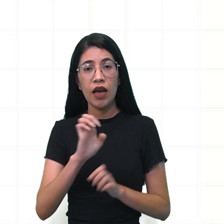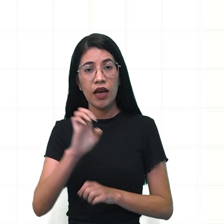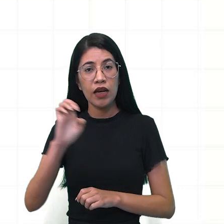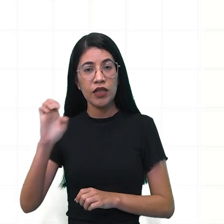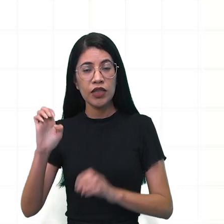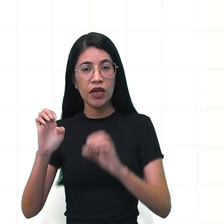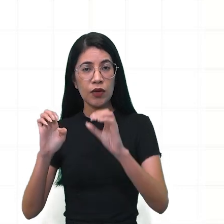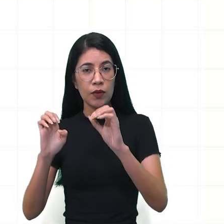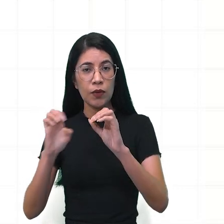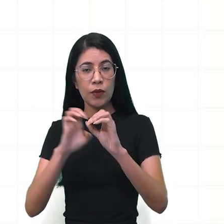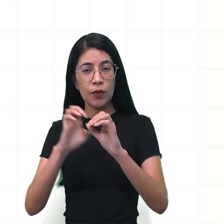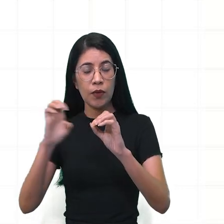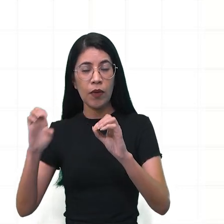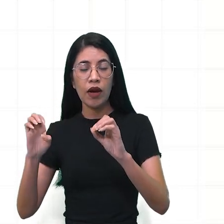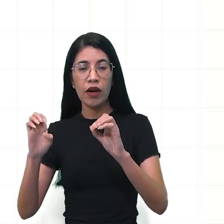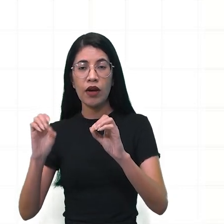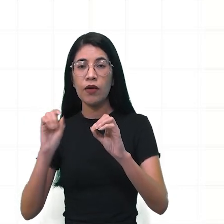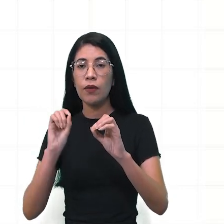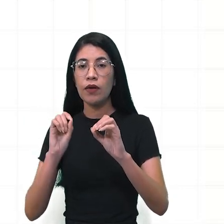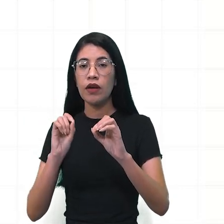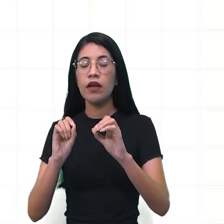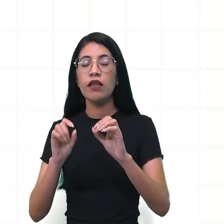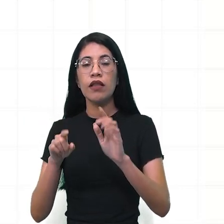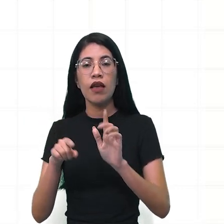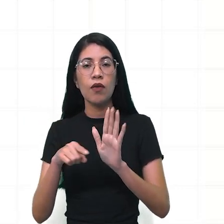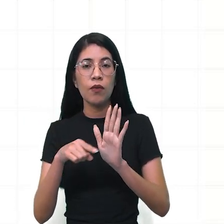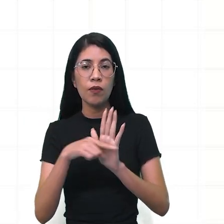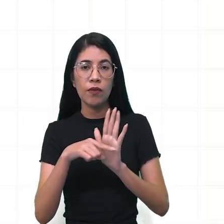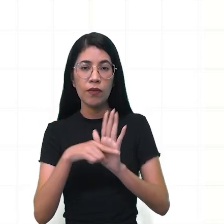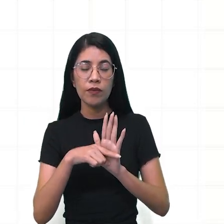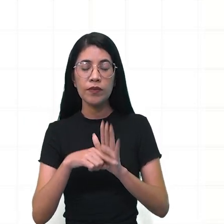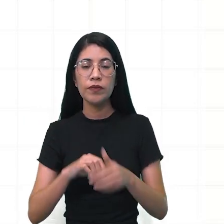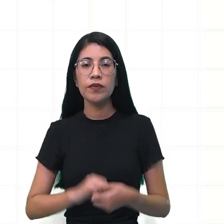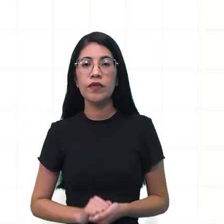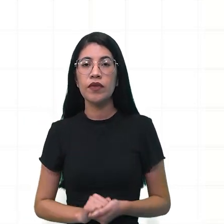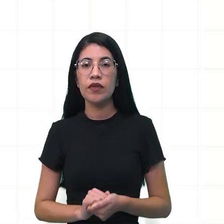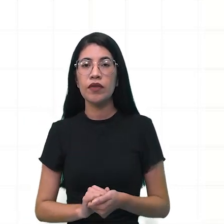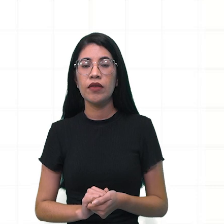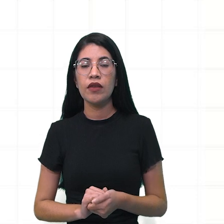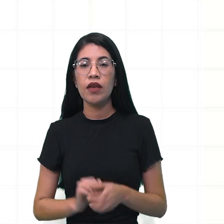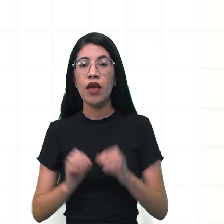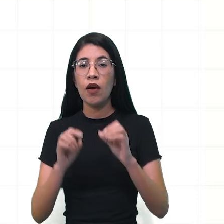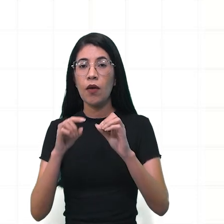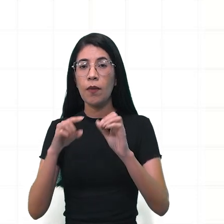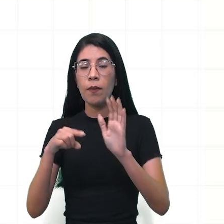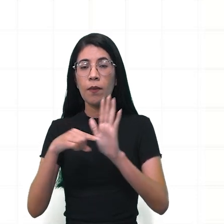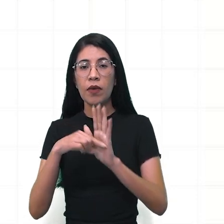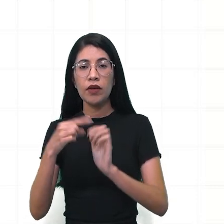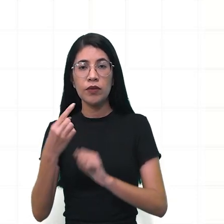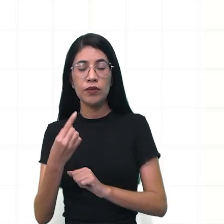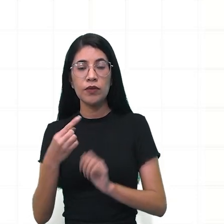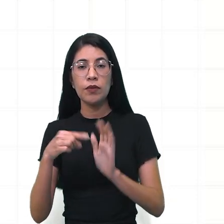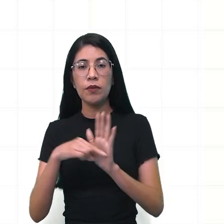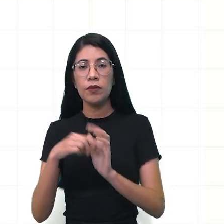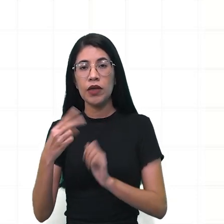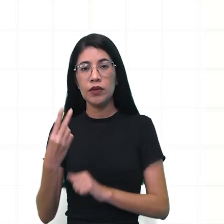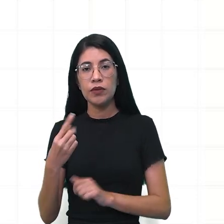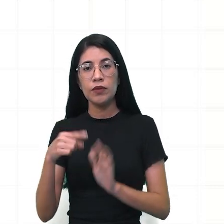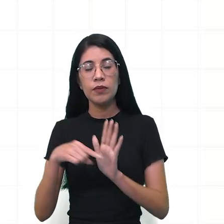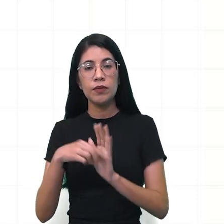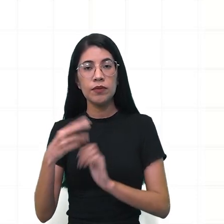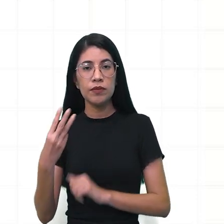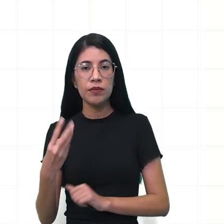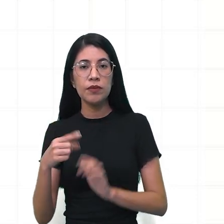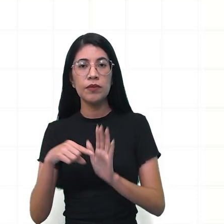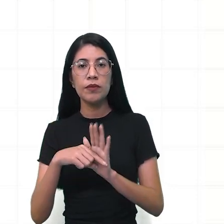do zero, na ordem, nós teremos os números negativos. Então, começando por onde? Por menos 1, menos